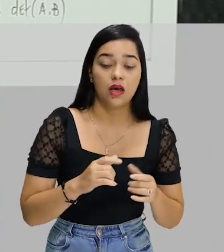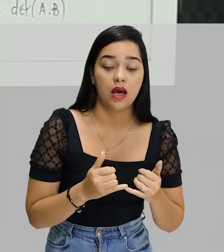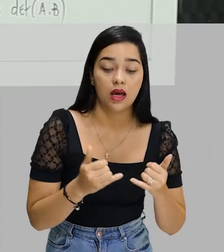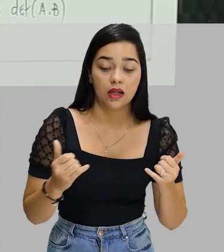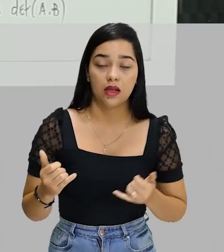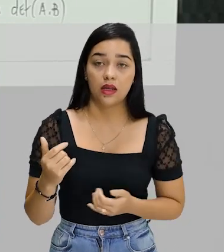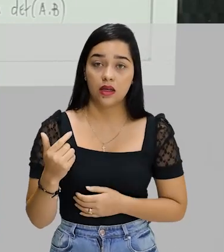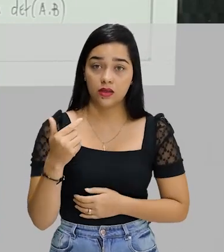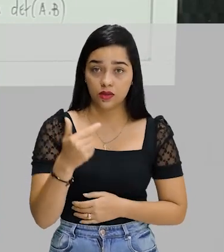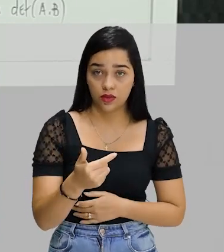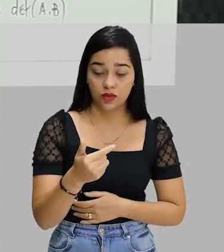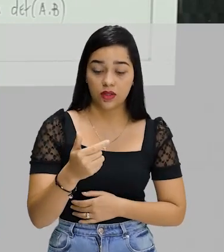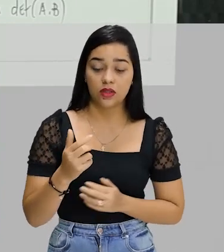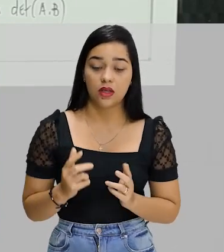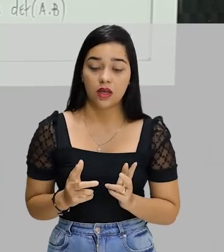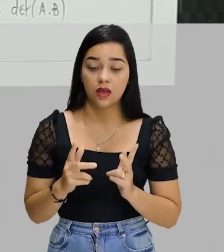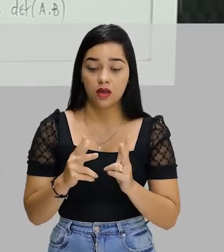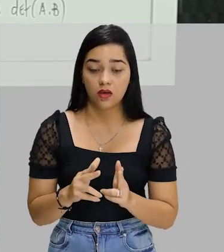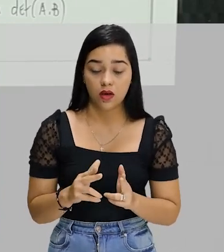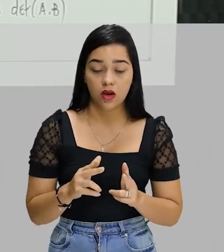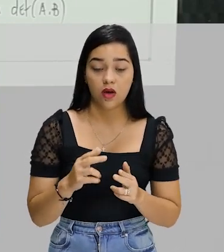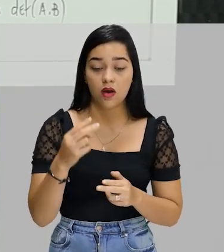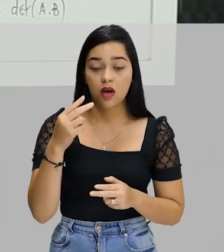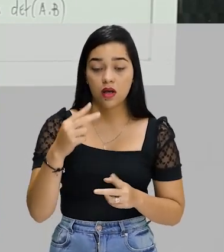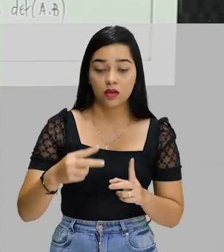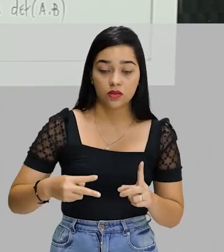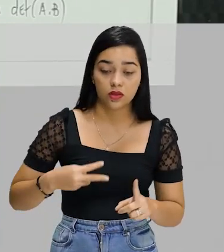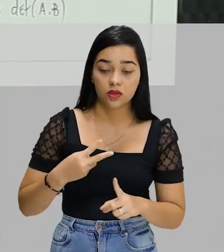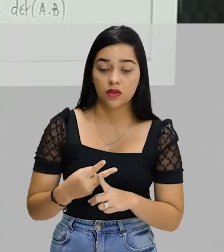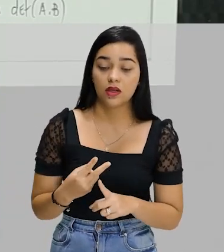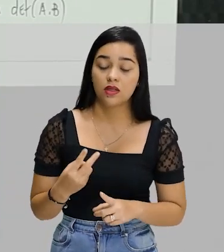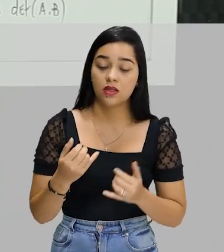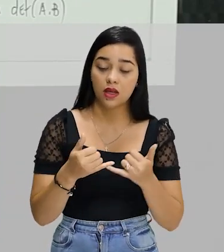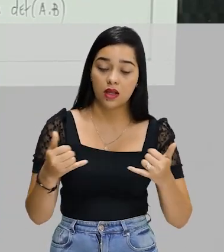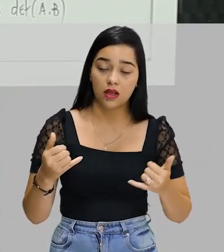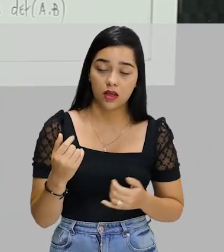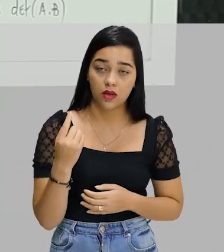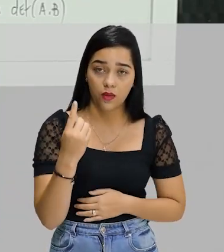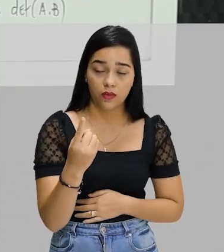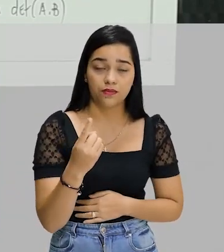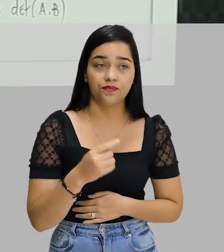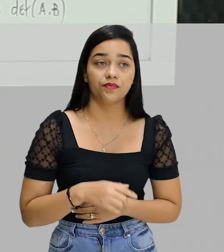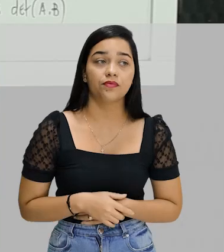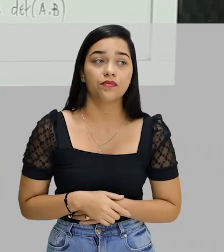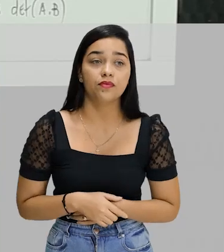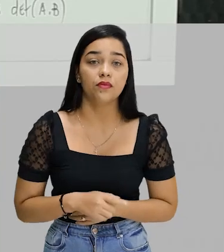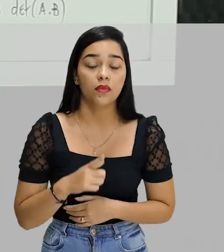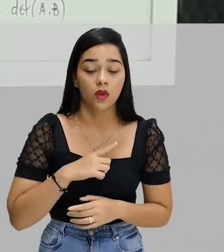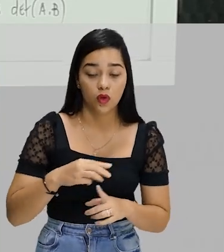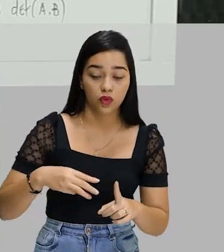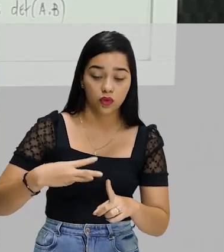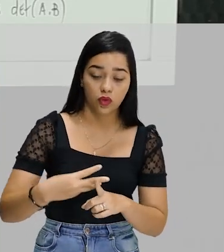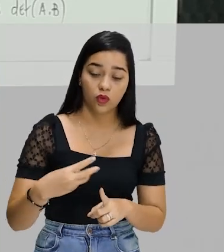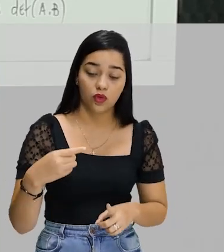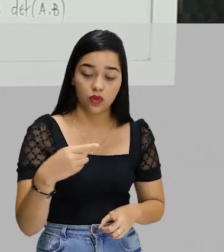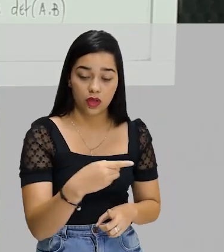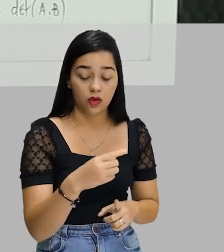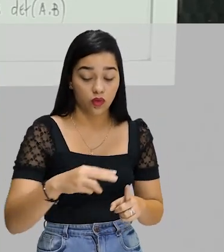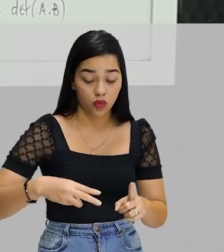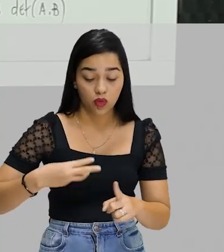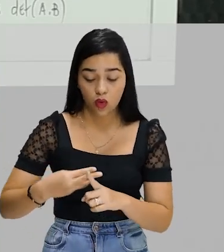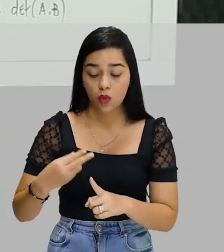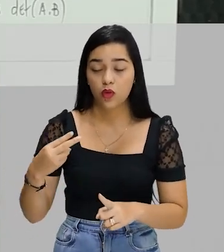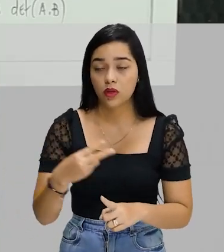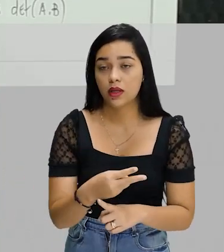2 é igual a 2 vezes a linha 1. Certo? Aqui é o dobro dessa.